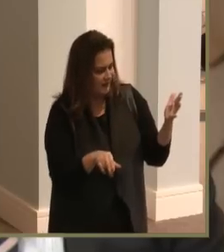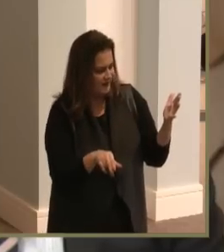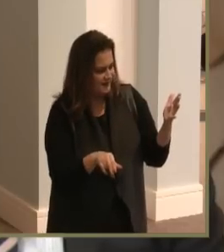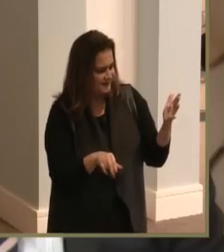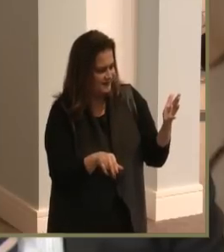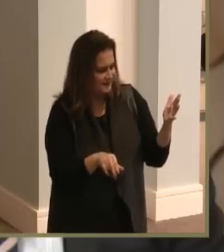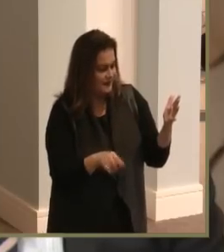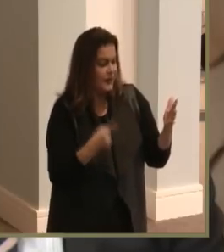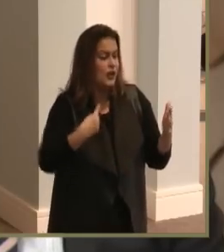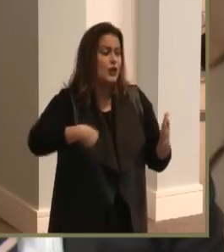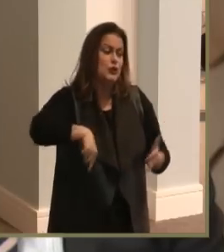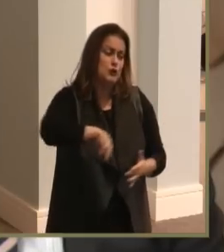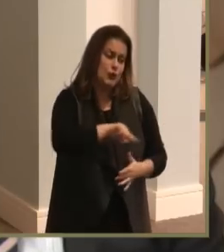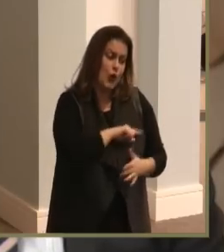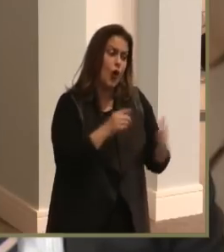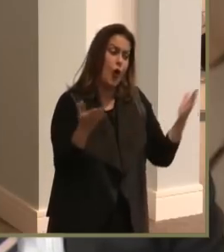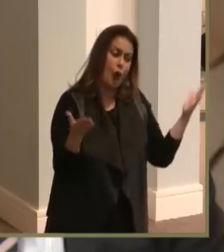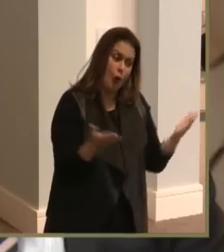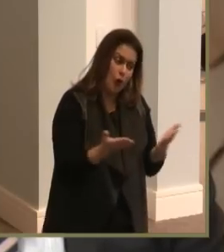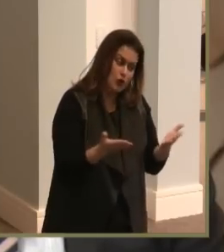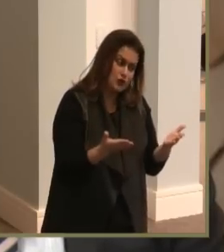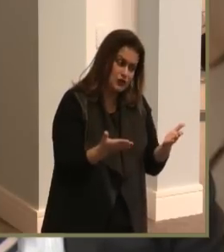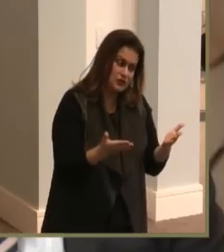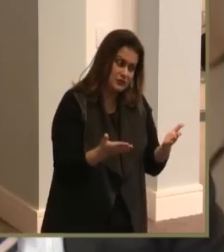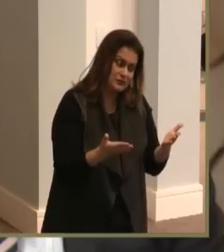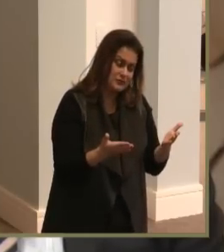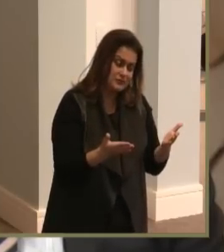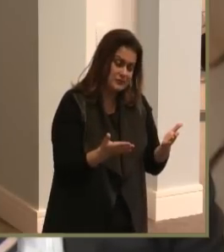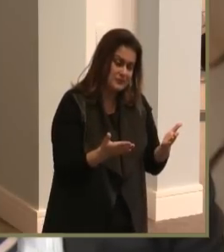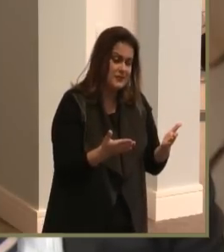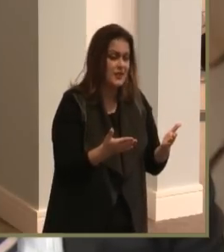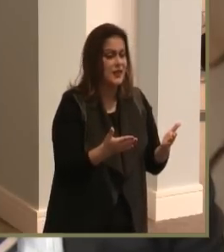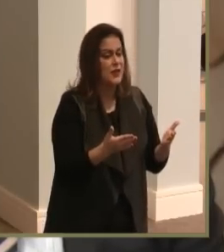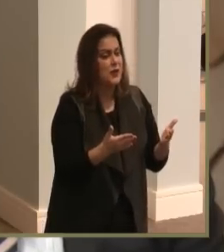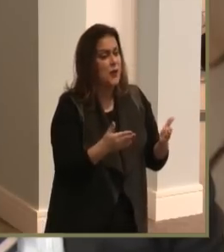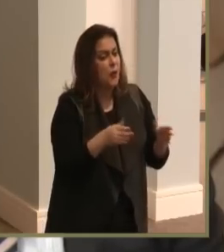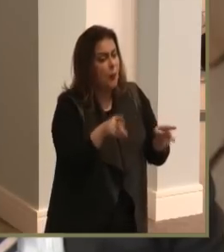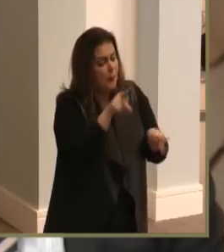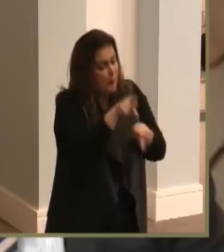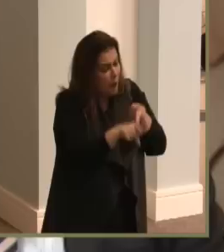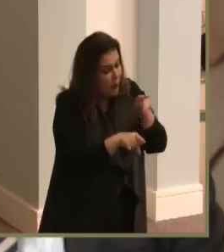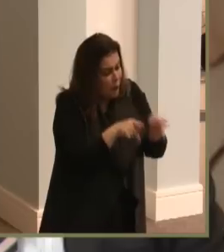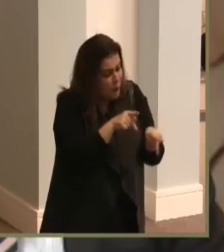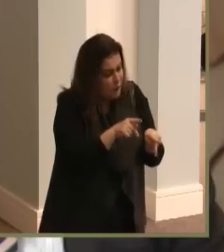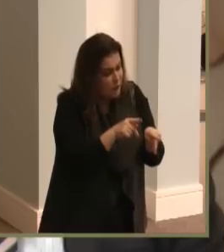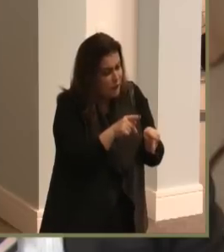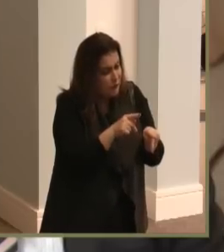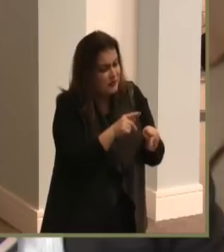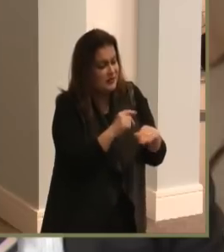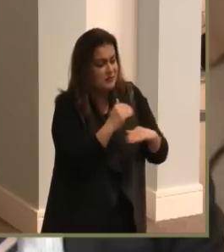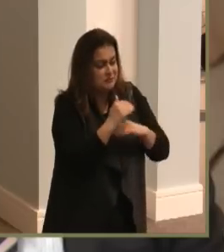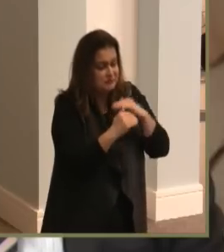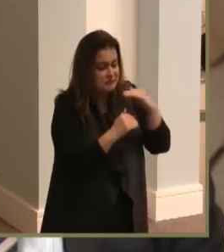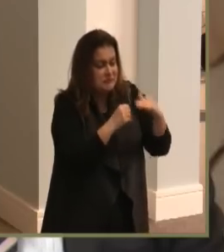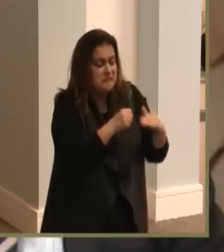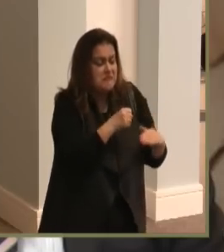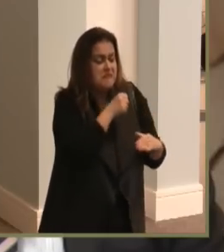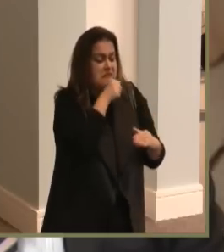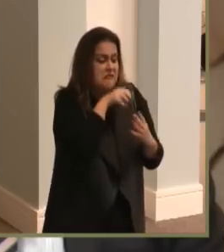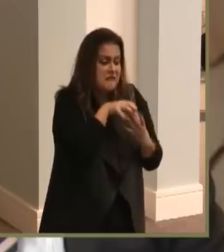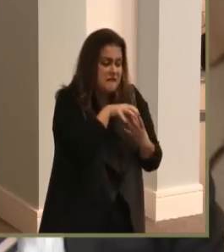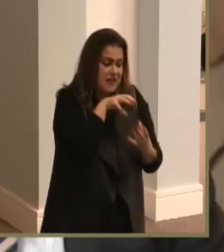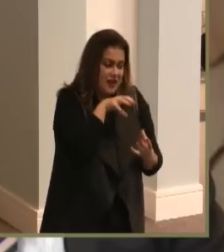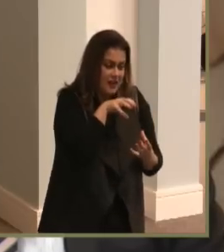E aqui nós estamos hoje, uma população que envelhece, e ao mesmo tempo que essa população